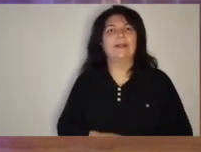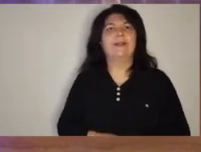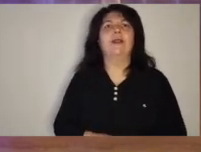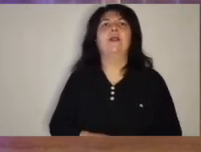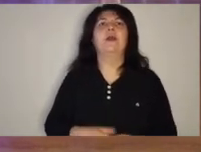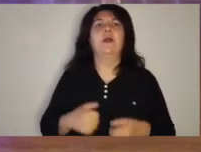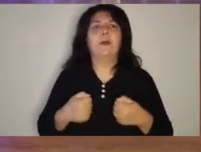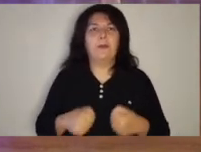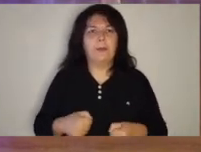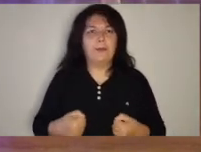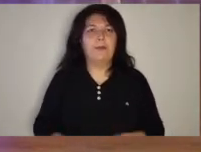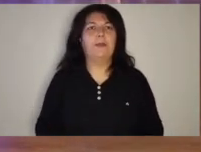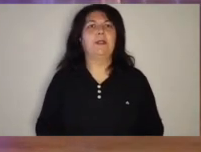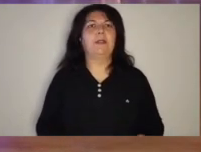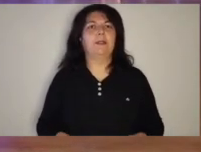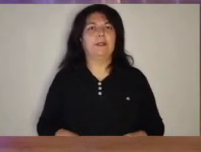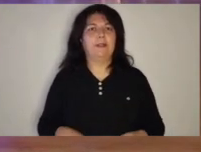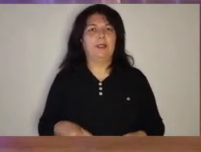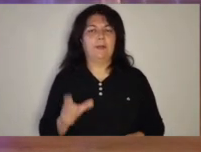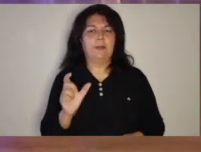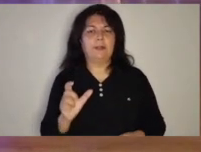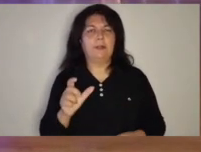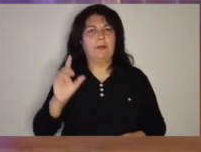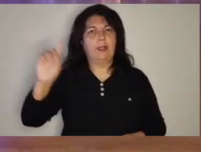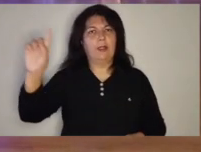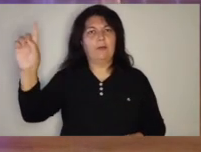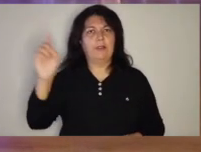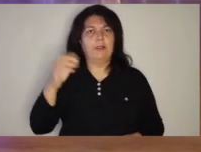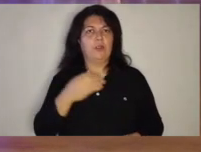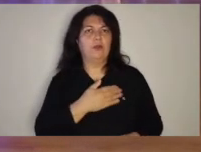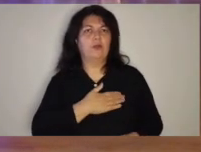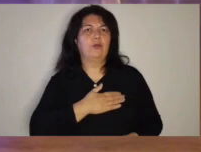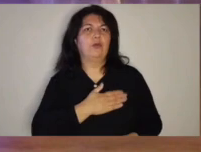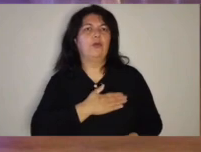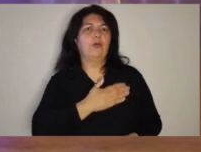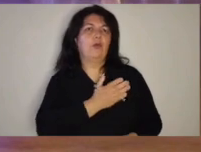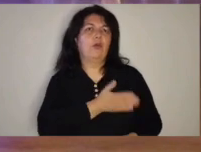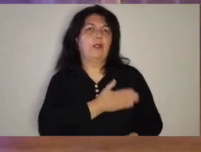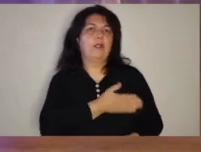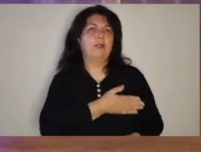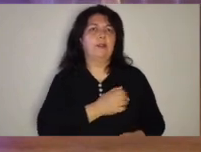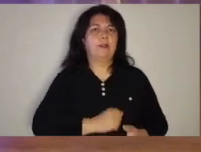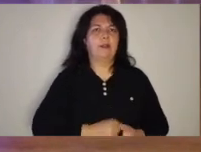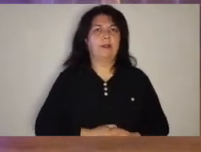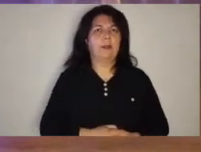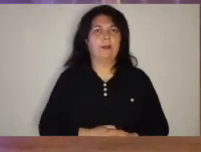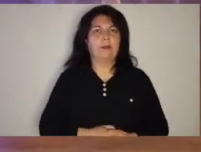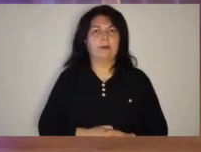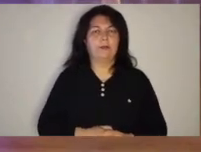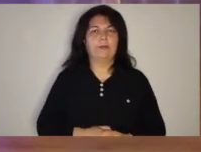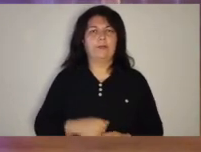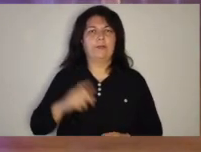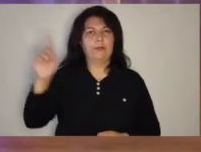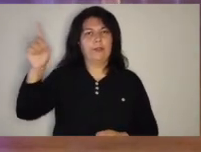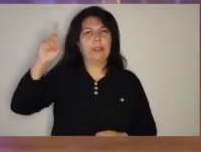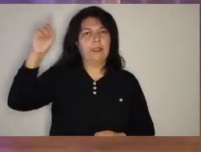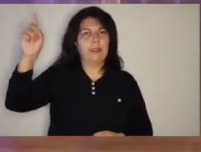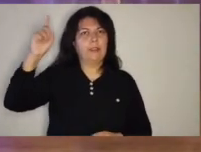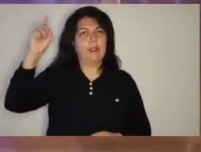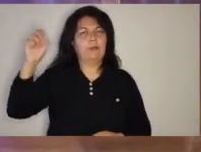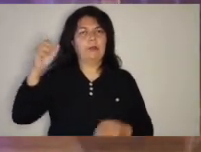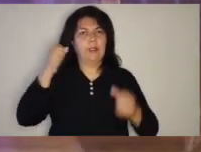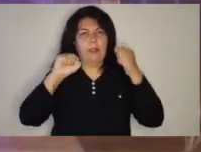estamos no mesmo direcionamento com o Senhor Jesus Cristo. Por que Davi fez o Salmo 51?